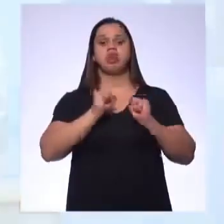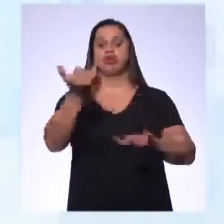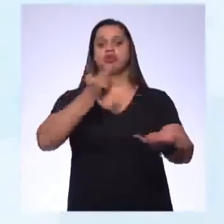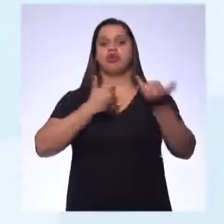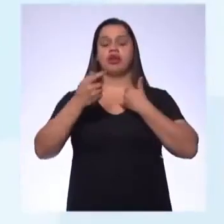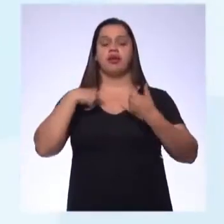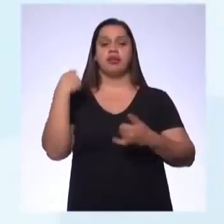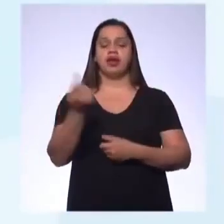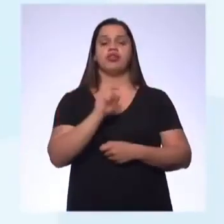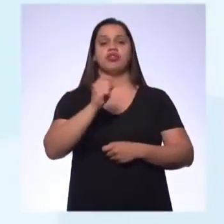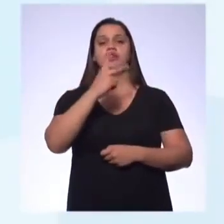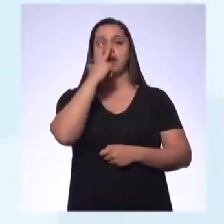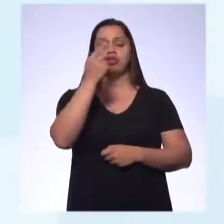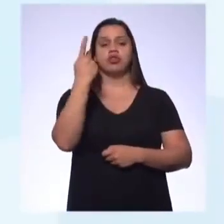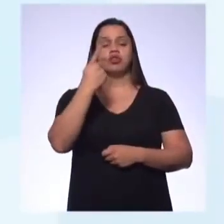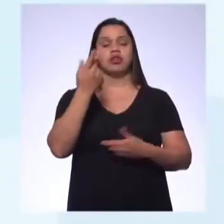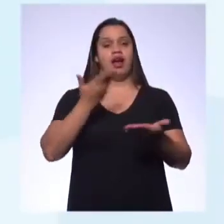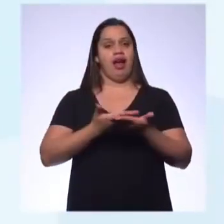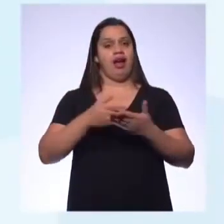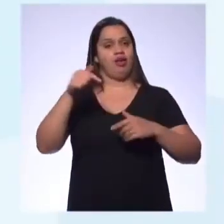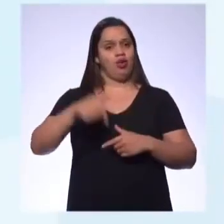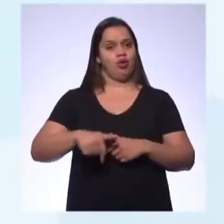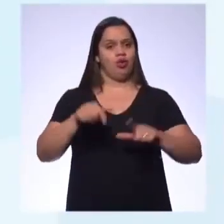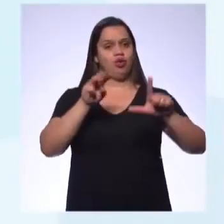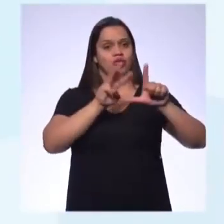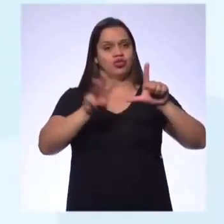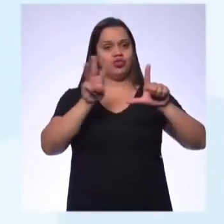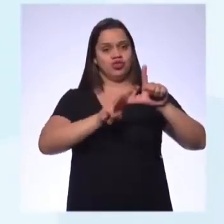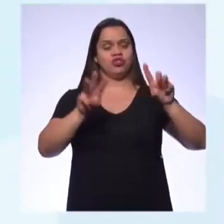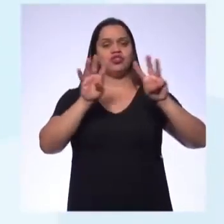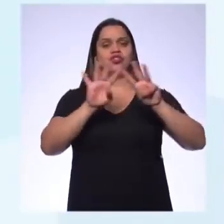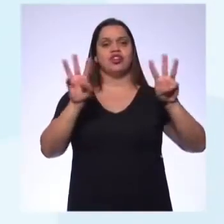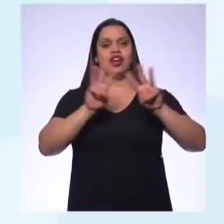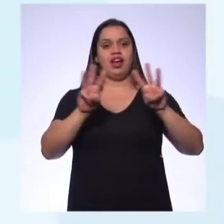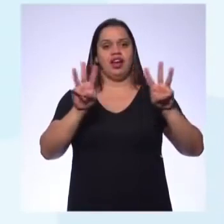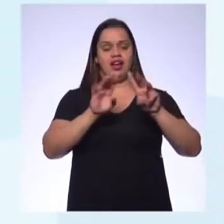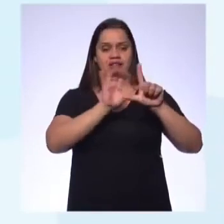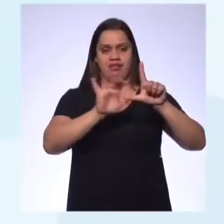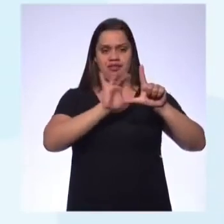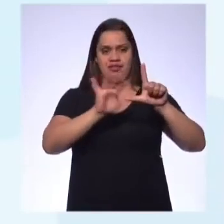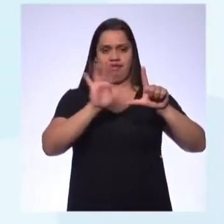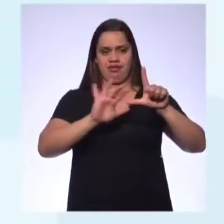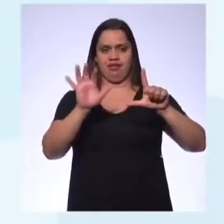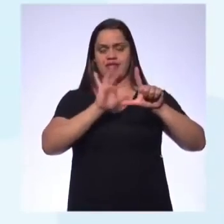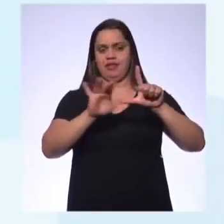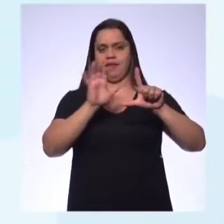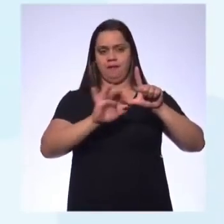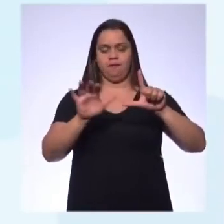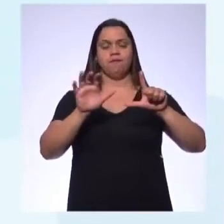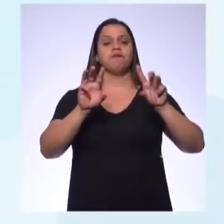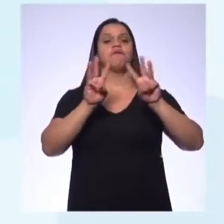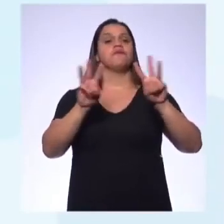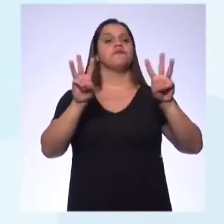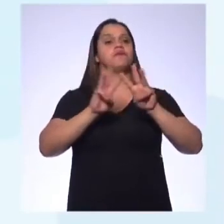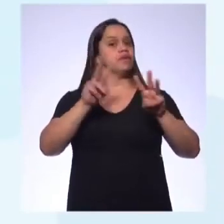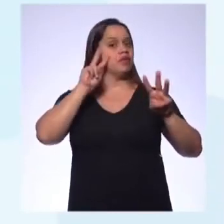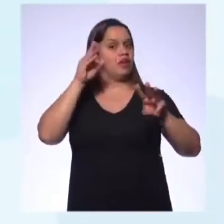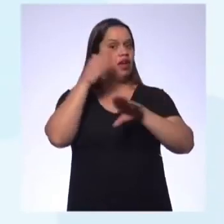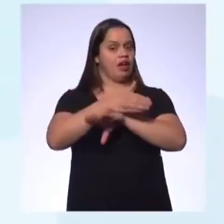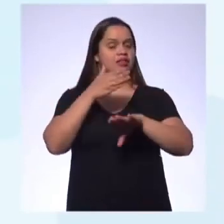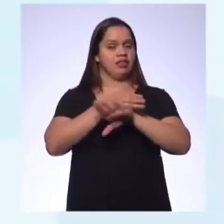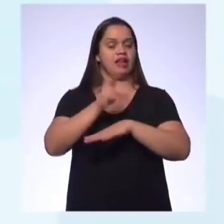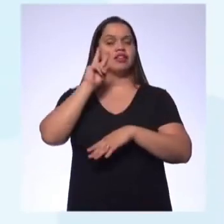que você achou desta aula, acessando aí através desse hashtag, aliás, através desse QR Code, tá ok?